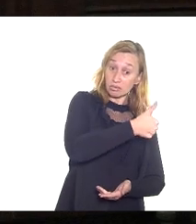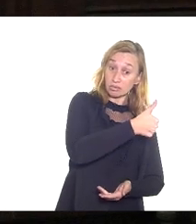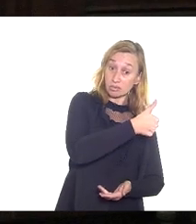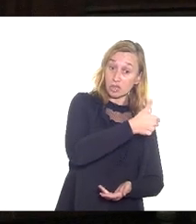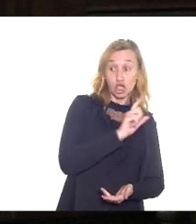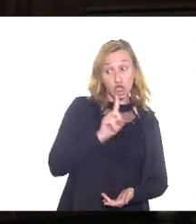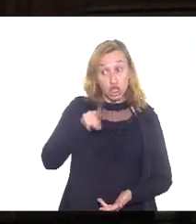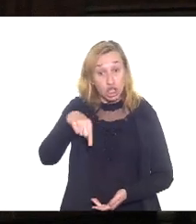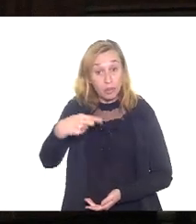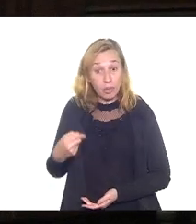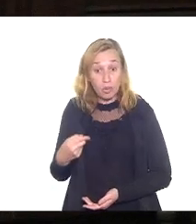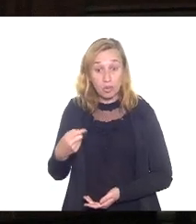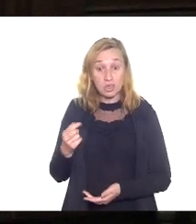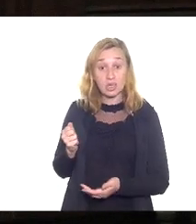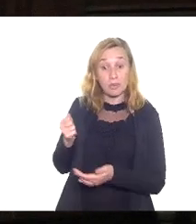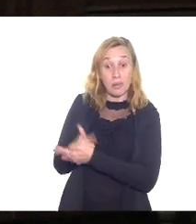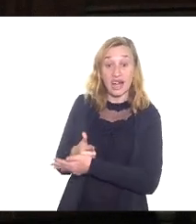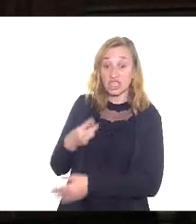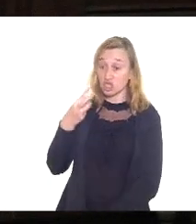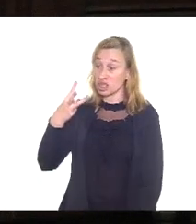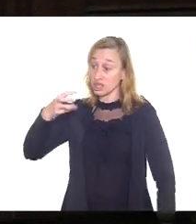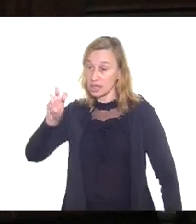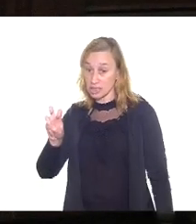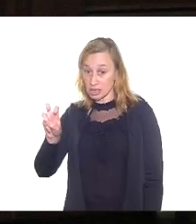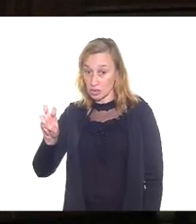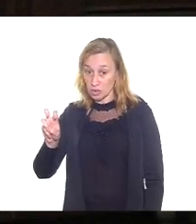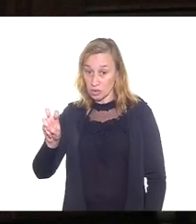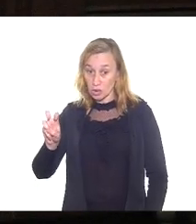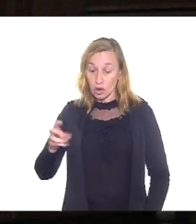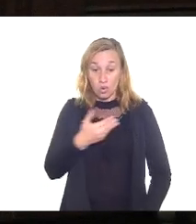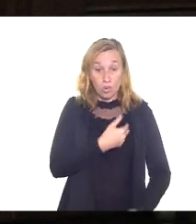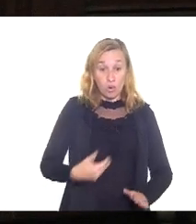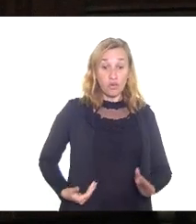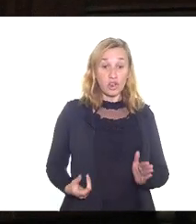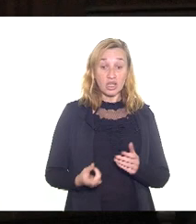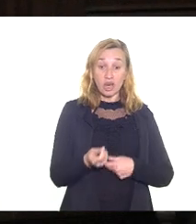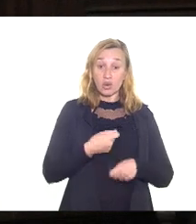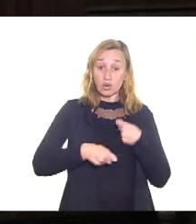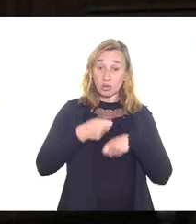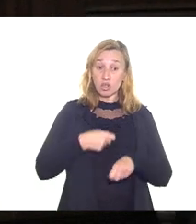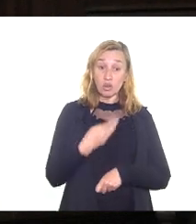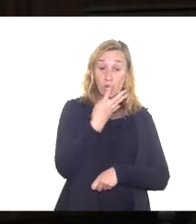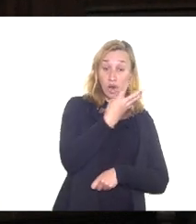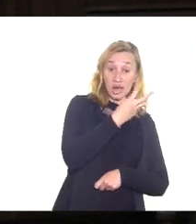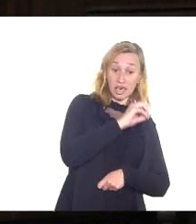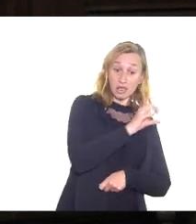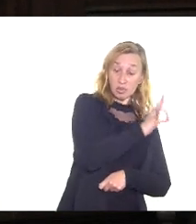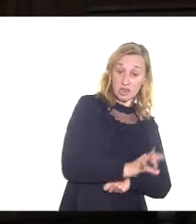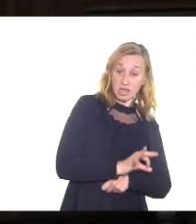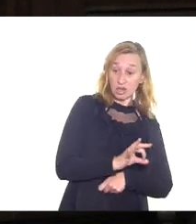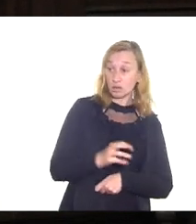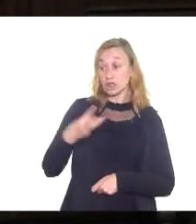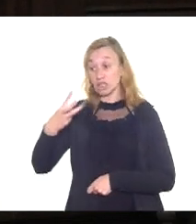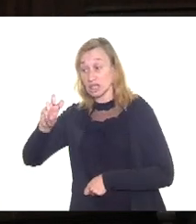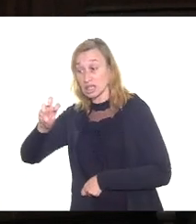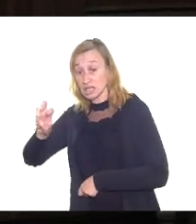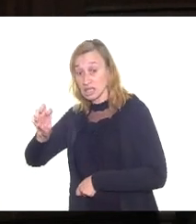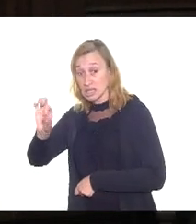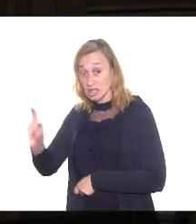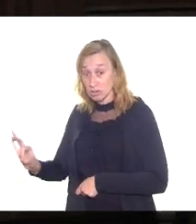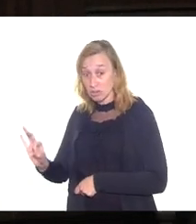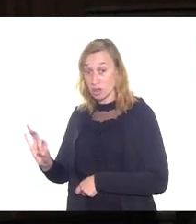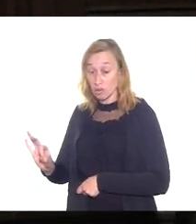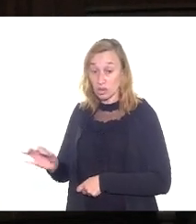40% e depois paga de 35%. O governo economizou 40% numa, 35% na outra, e